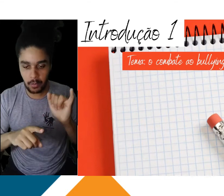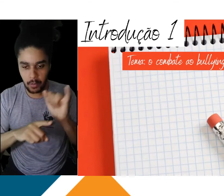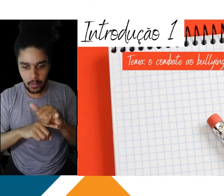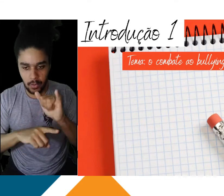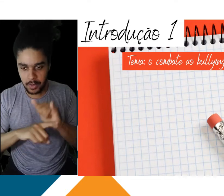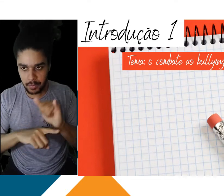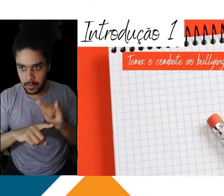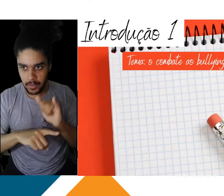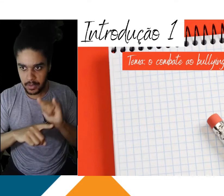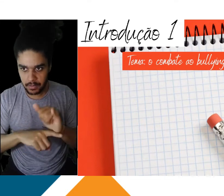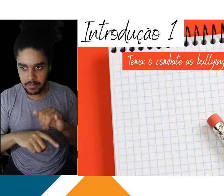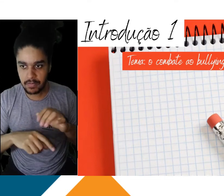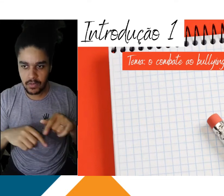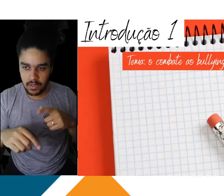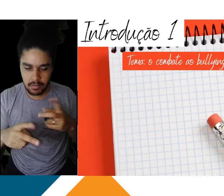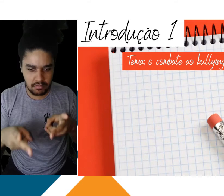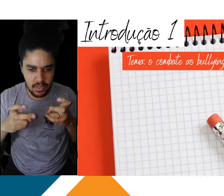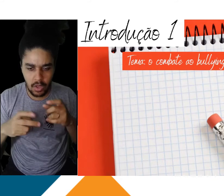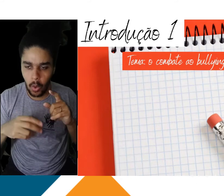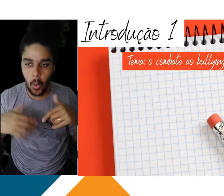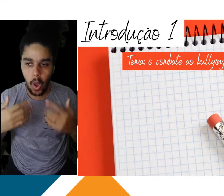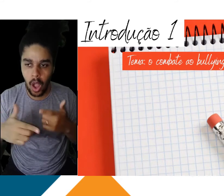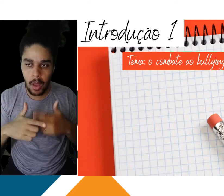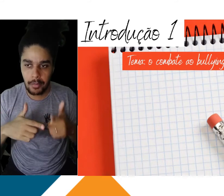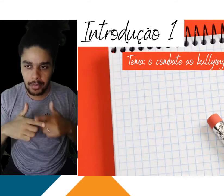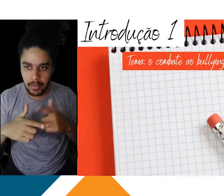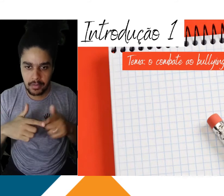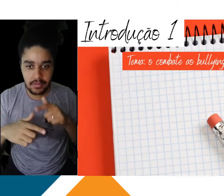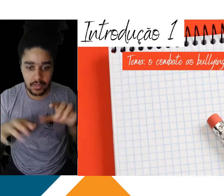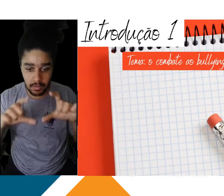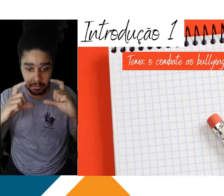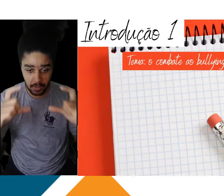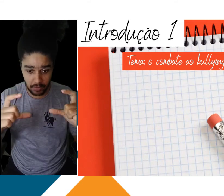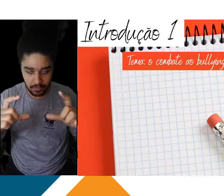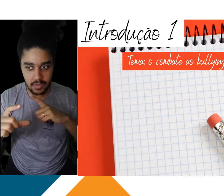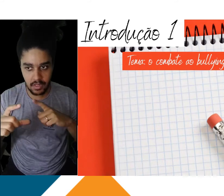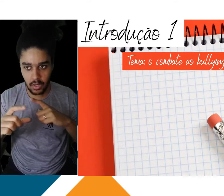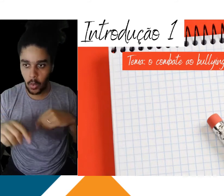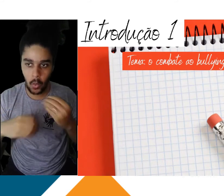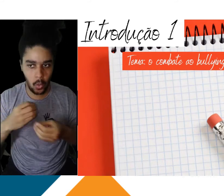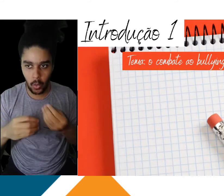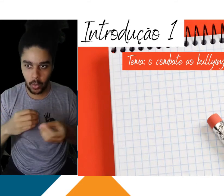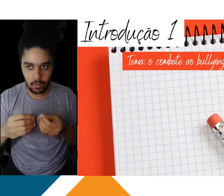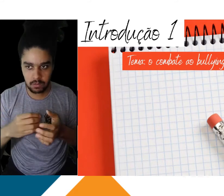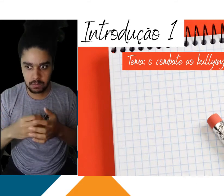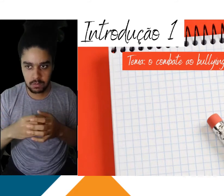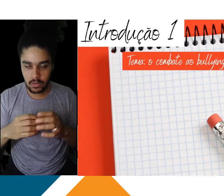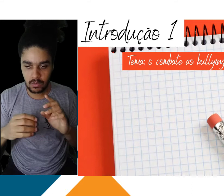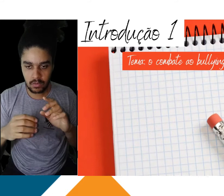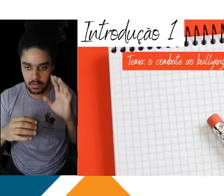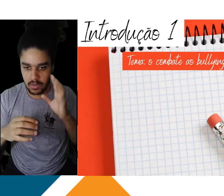vocês e quero que vocês analisem junto comigo o parágrafo e percebam qual é o problema que esse parágrafo tem e de que forma ele poderia